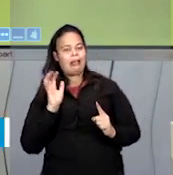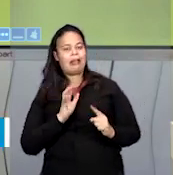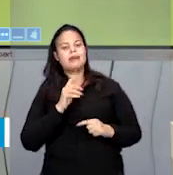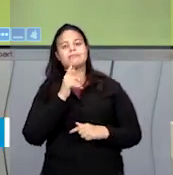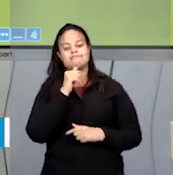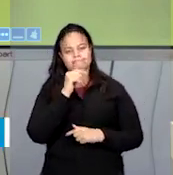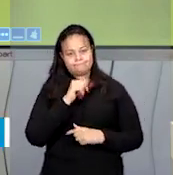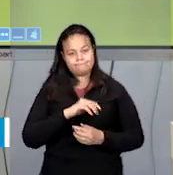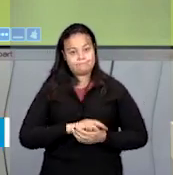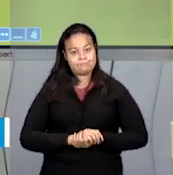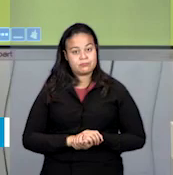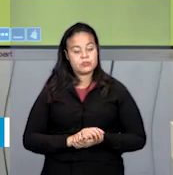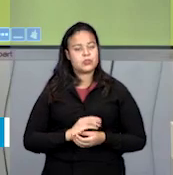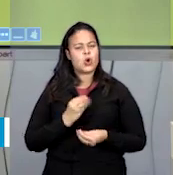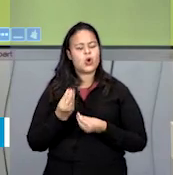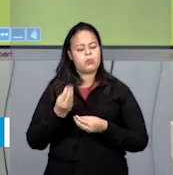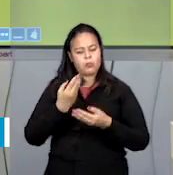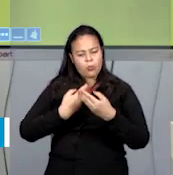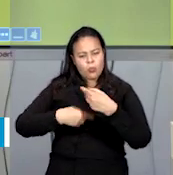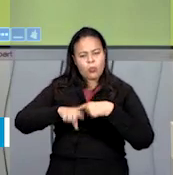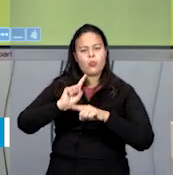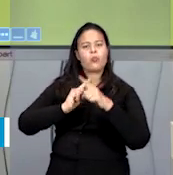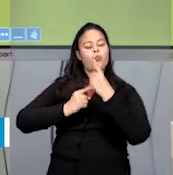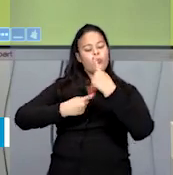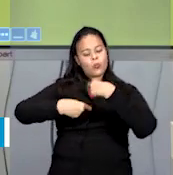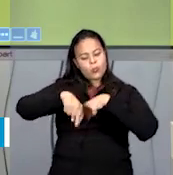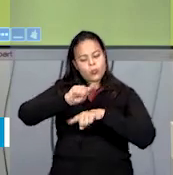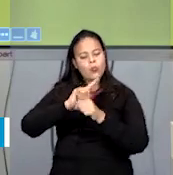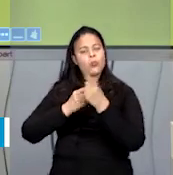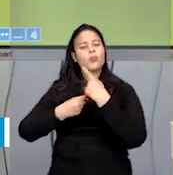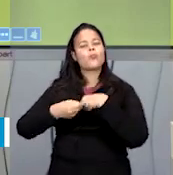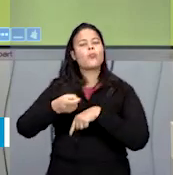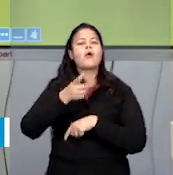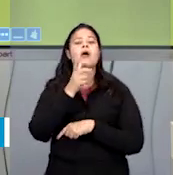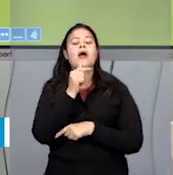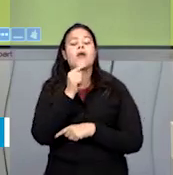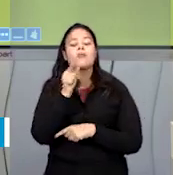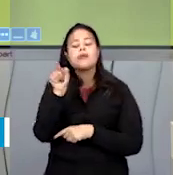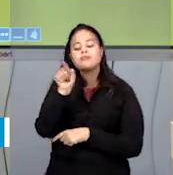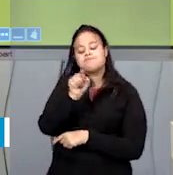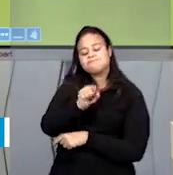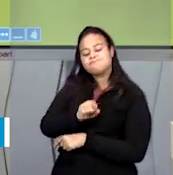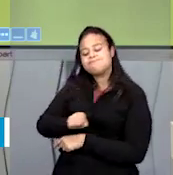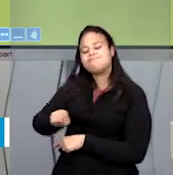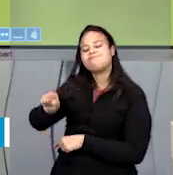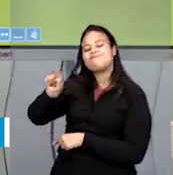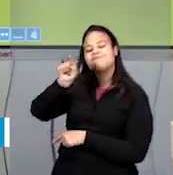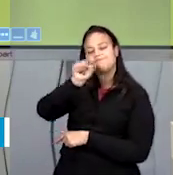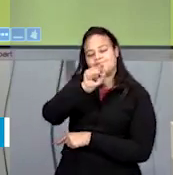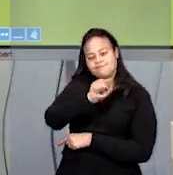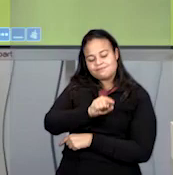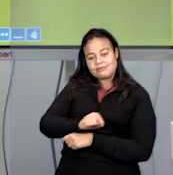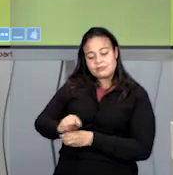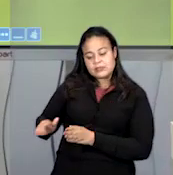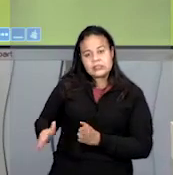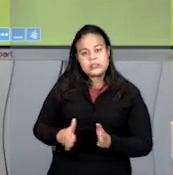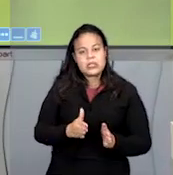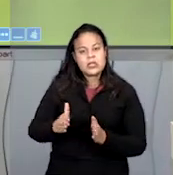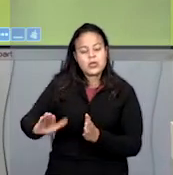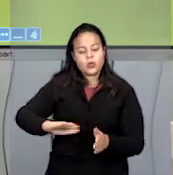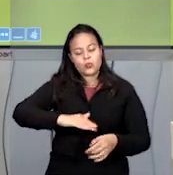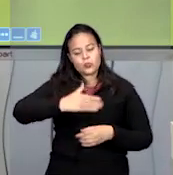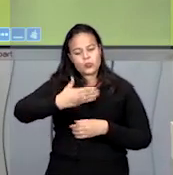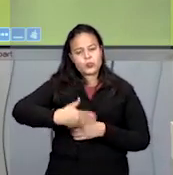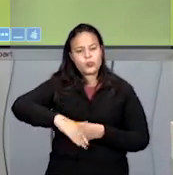como que acontece a renovação da água? Através do ciclo, né? Então, As águas dos mananciais, dos rios, do lago, por